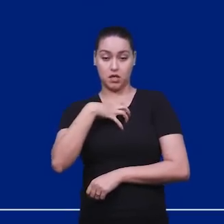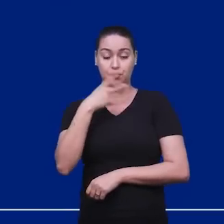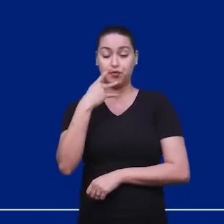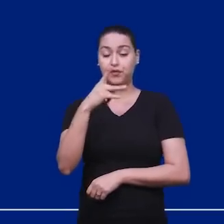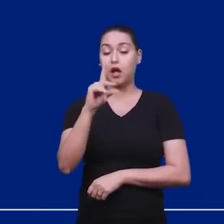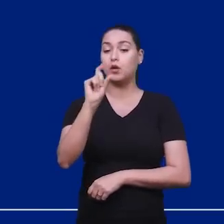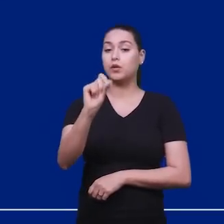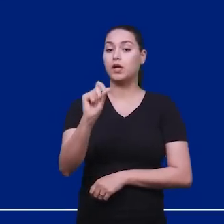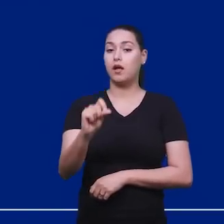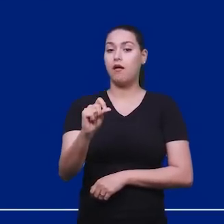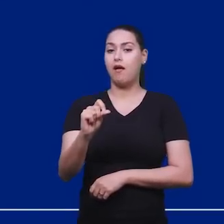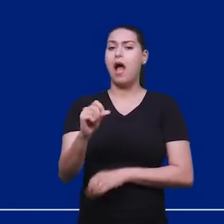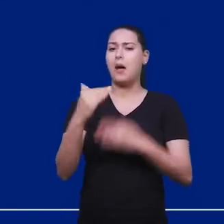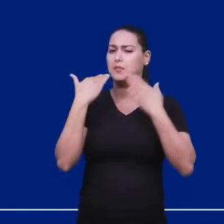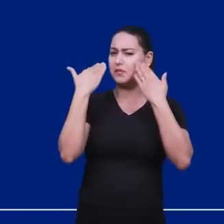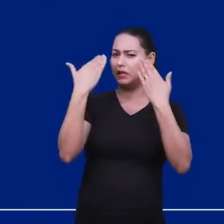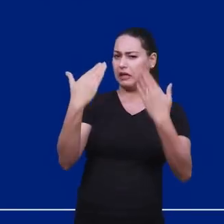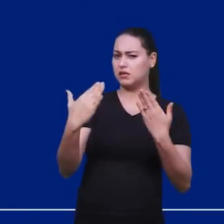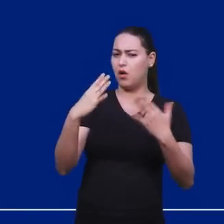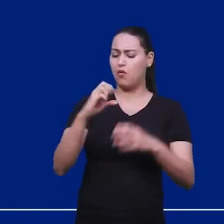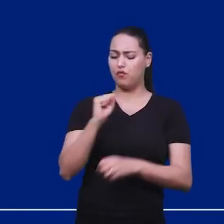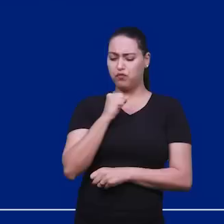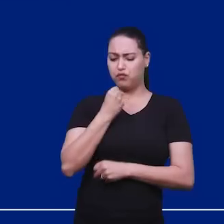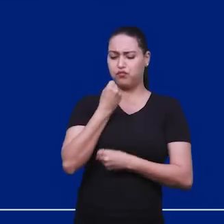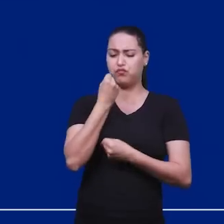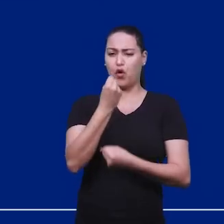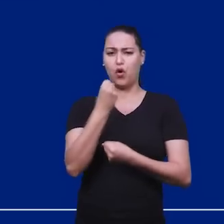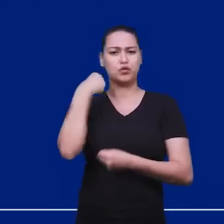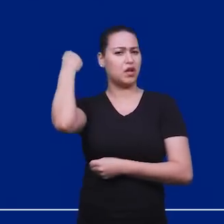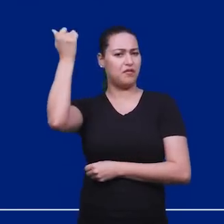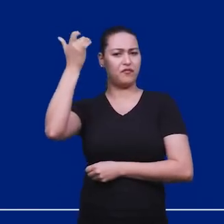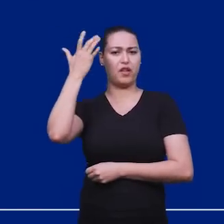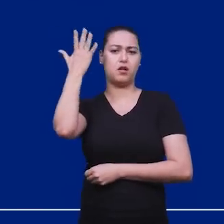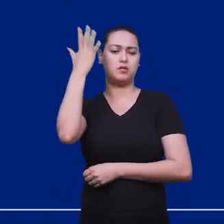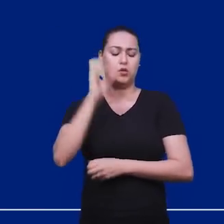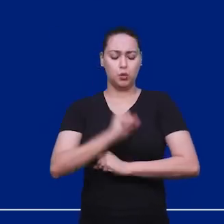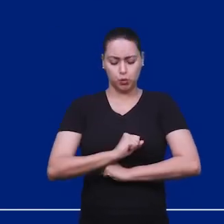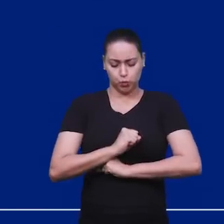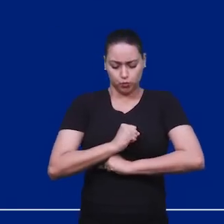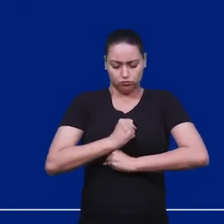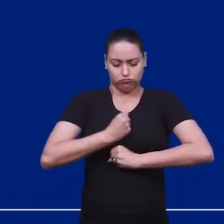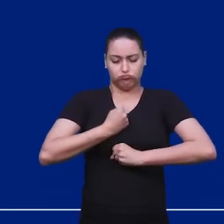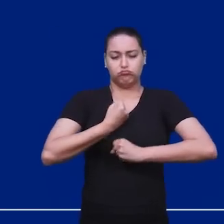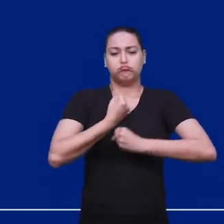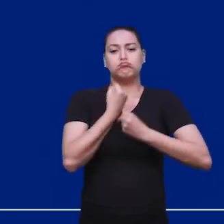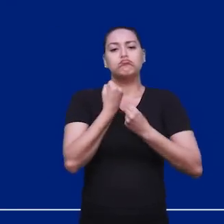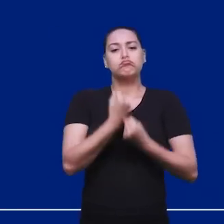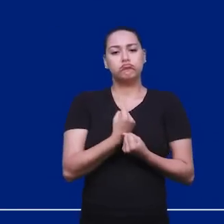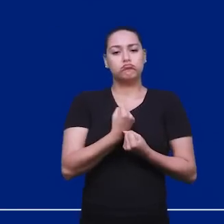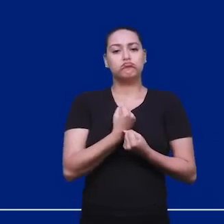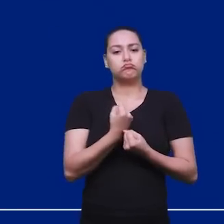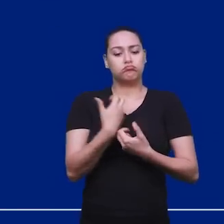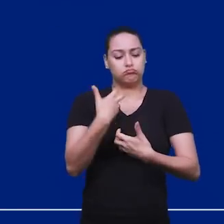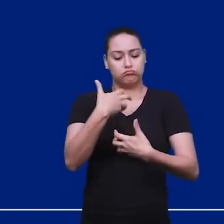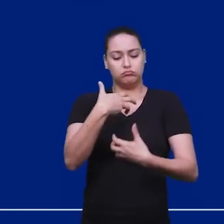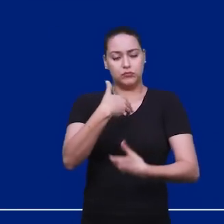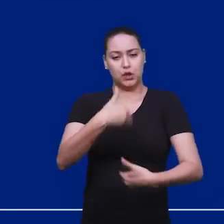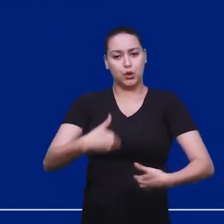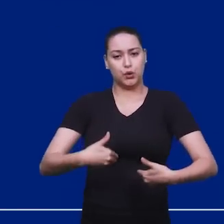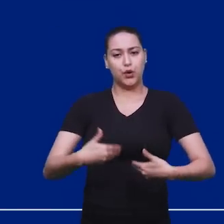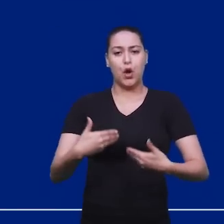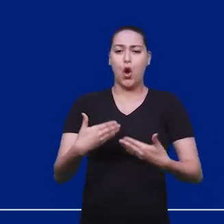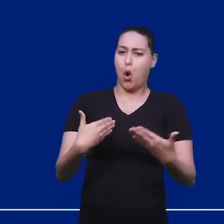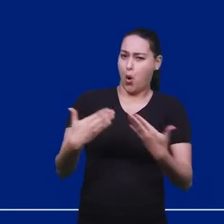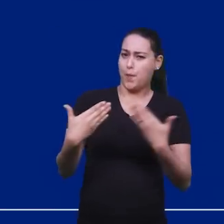programa tem sido um alimento forte. As revelações da palavra nos assuntos trazidos são como